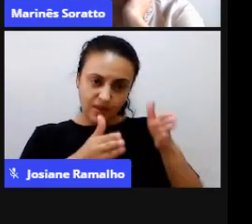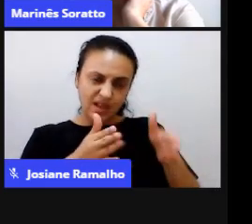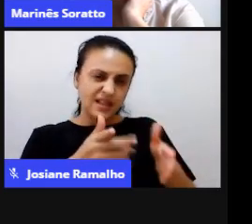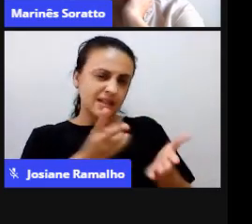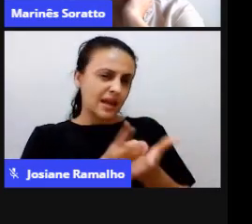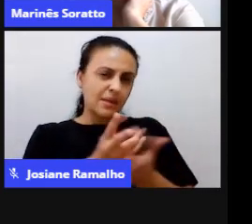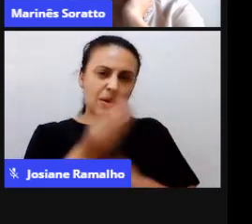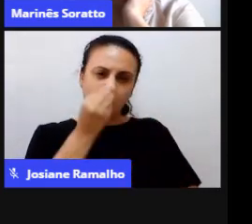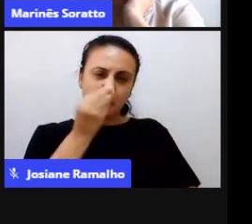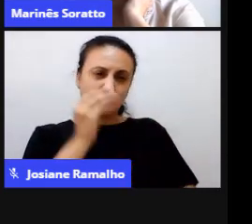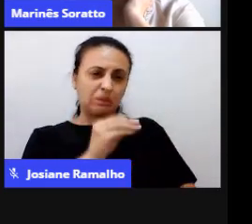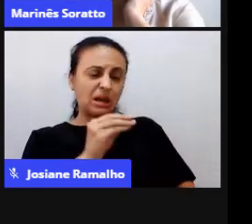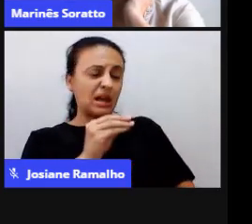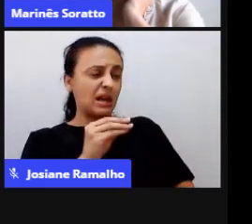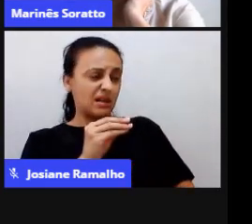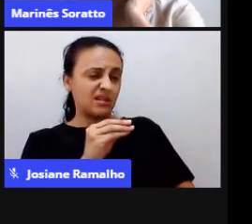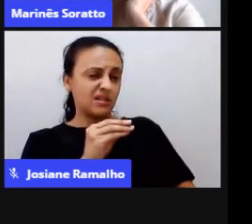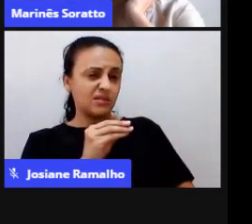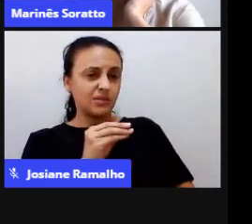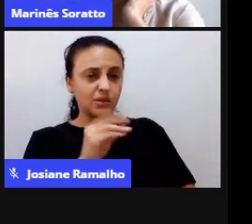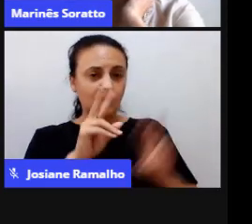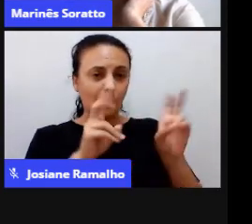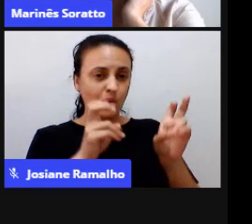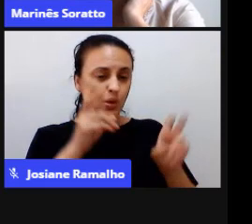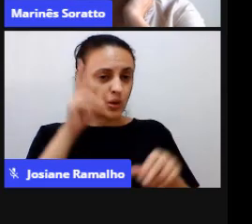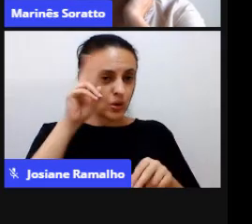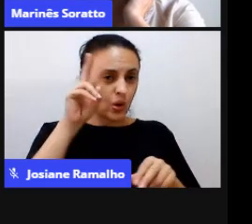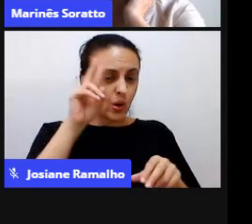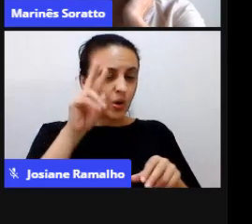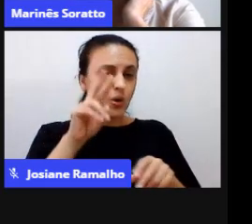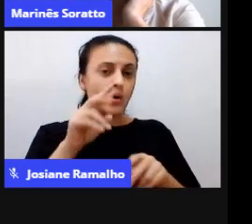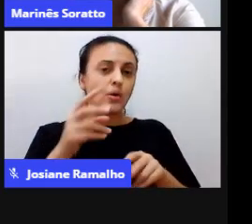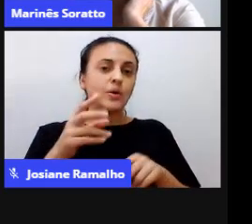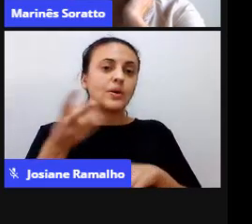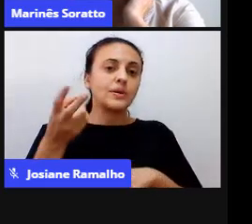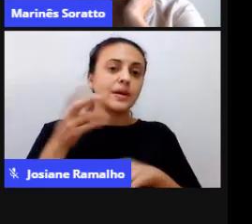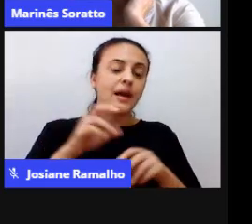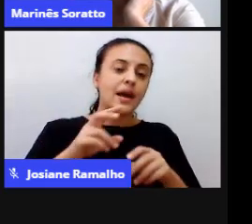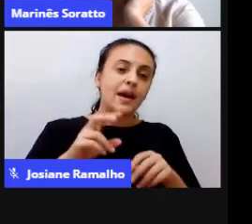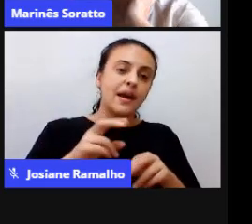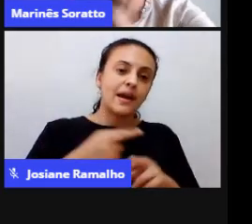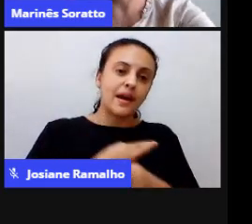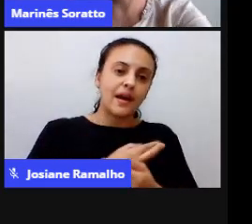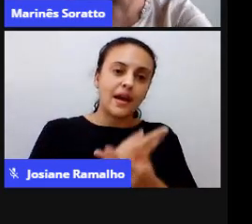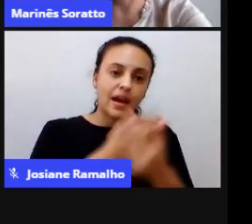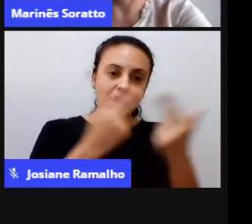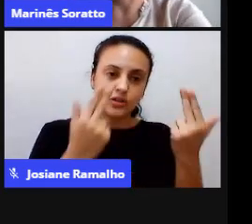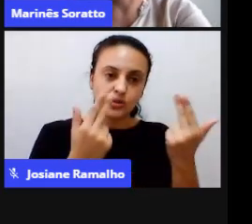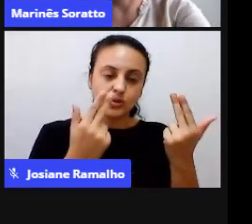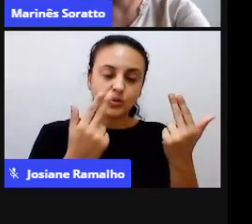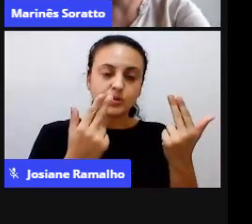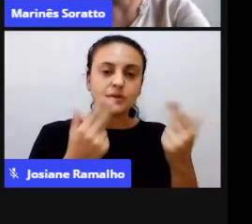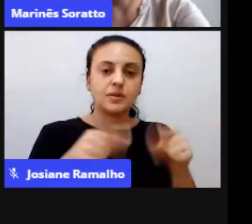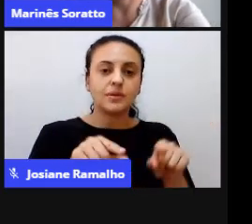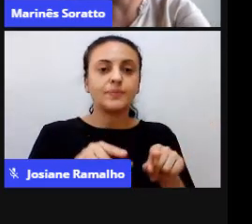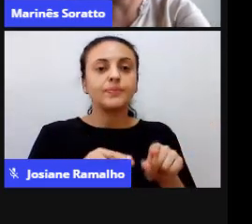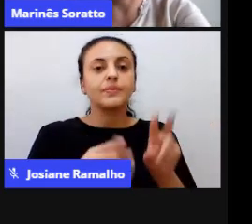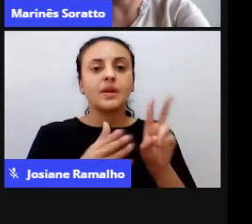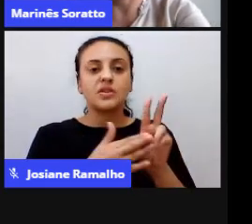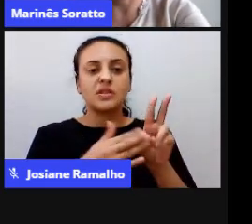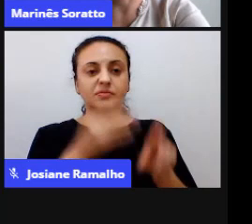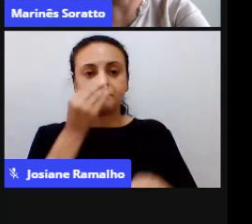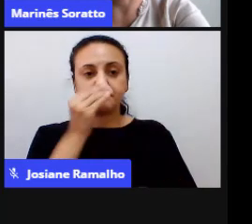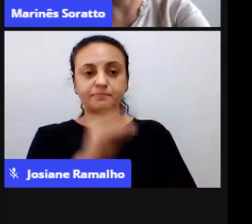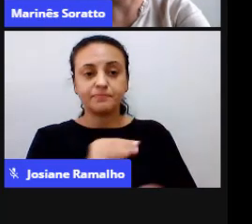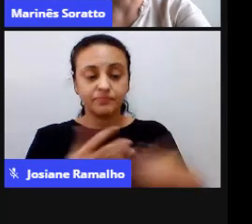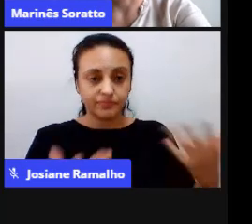étnicas e linguísticas, elas precisam ser recontadas e estudadas no contexto escolar, pois as dificuldades de planejar e projetar